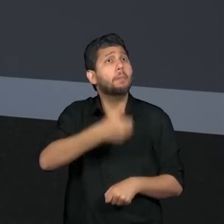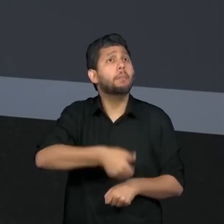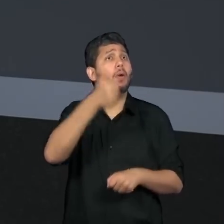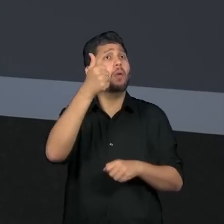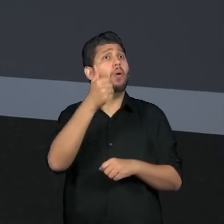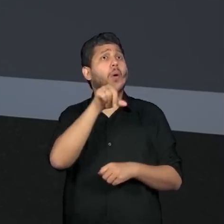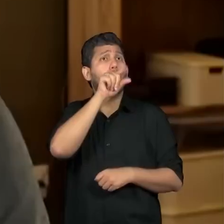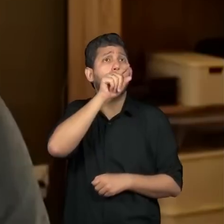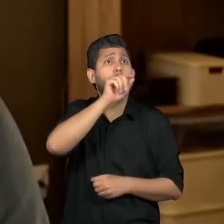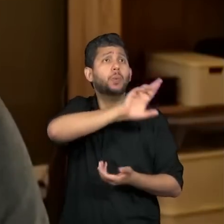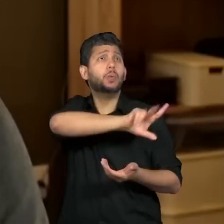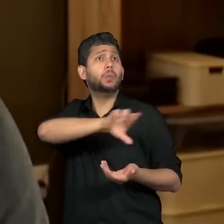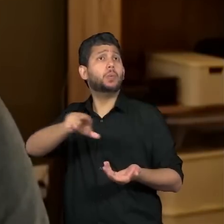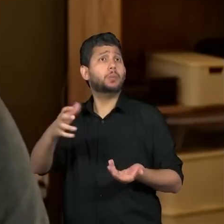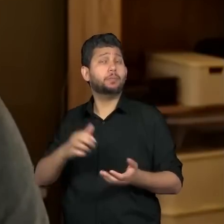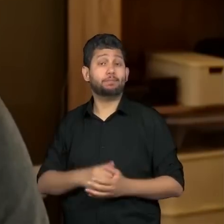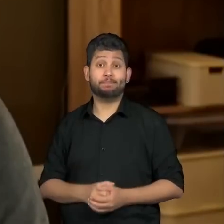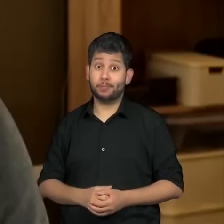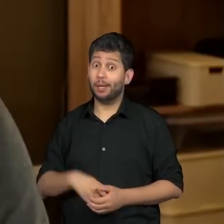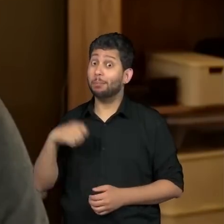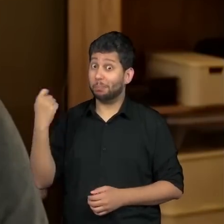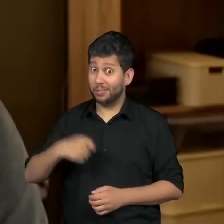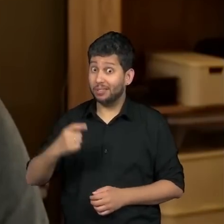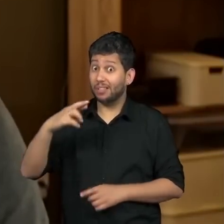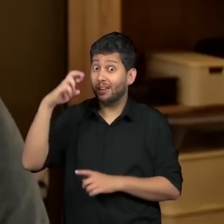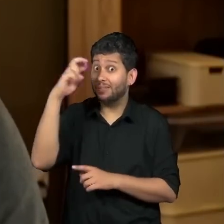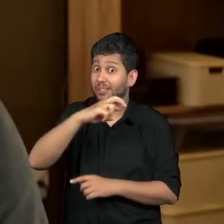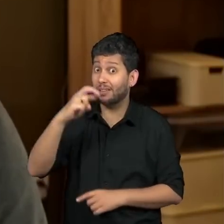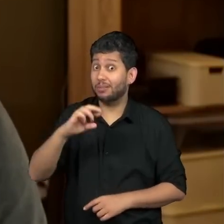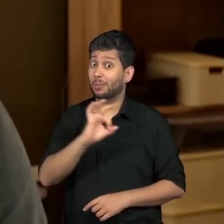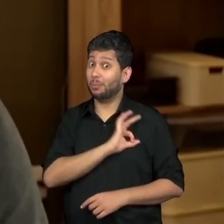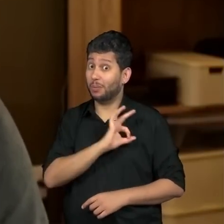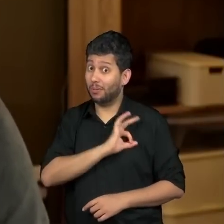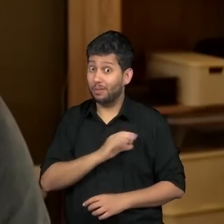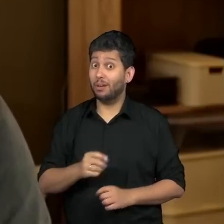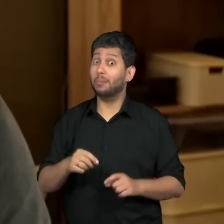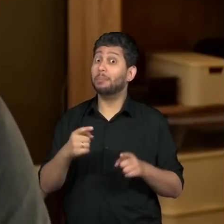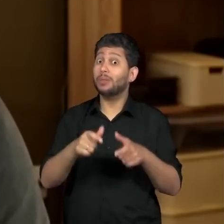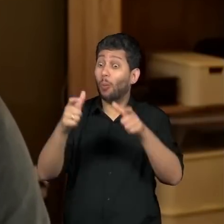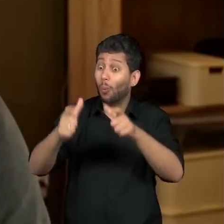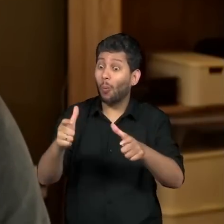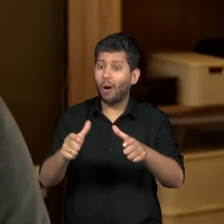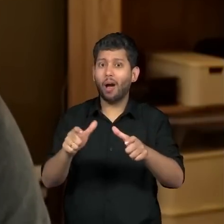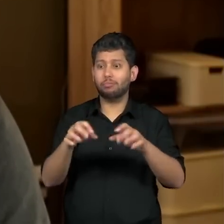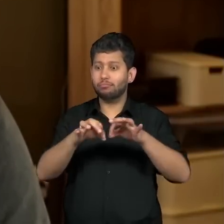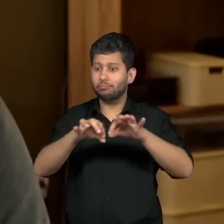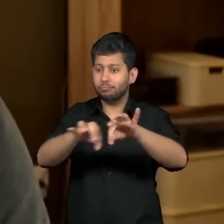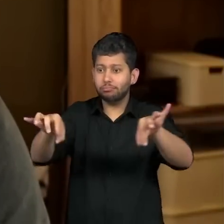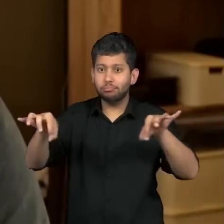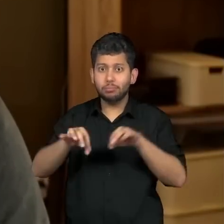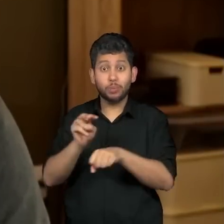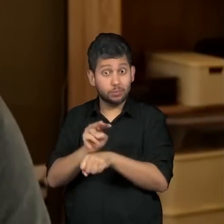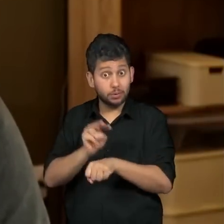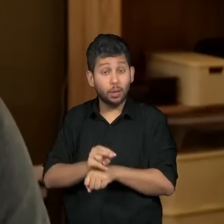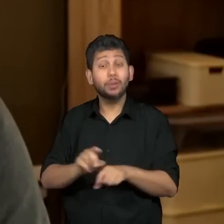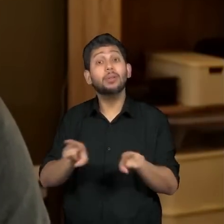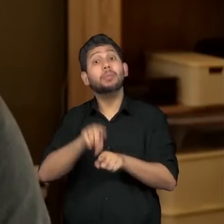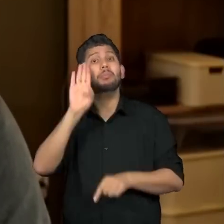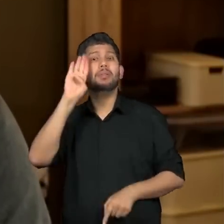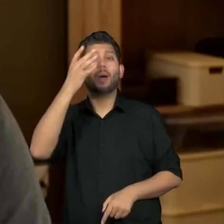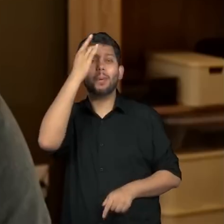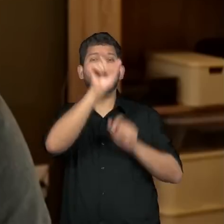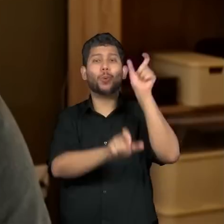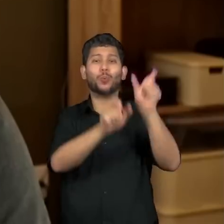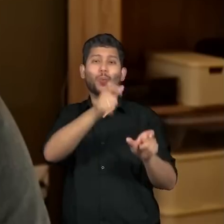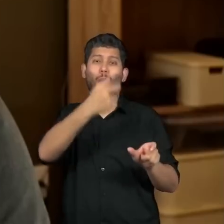a nossa avifauna? Aumento da fiscalização, proteção dos hábitats e também educação ambiental, que é exatamente